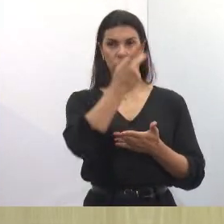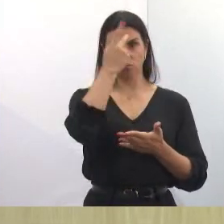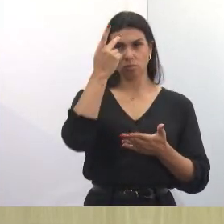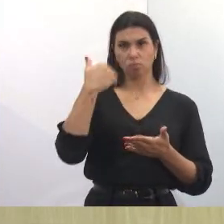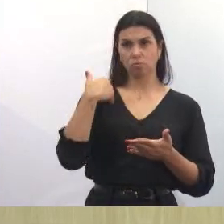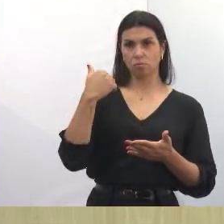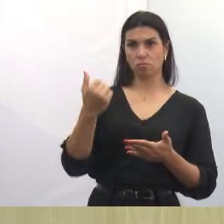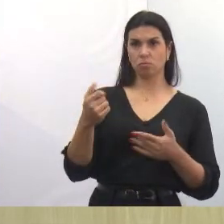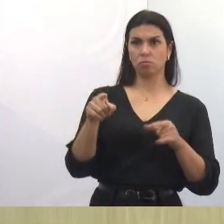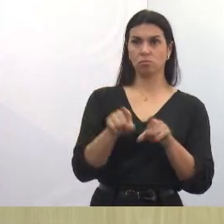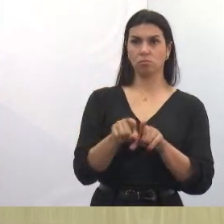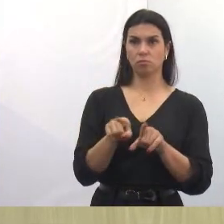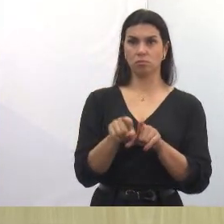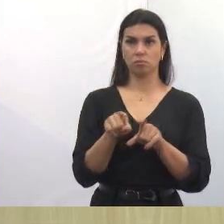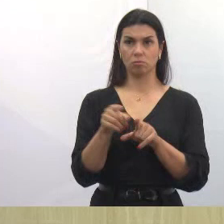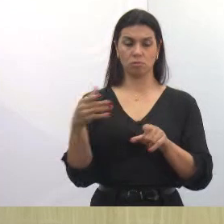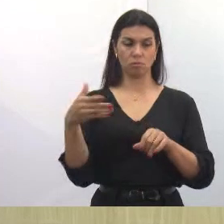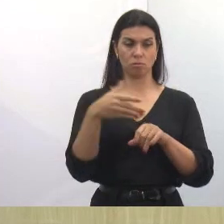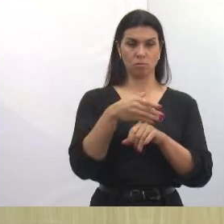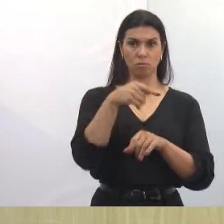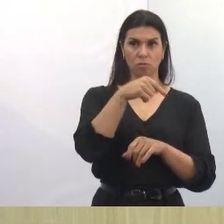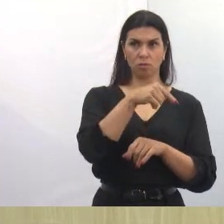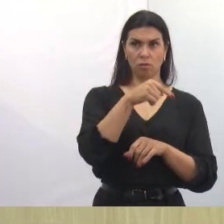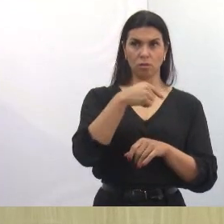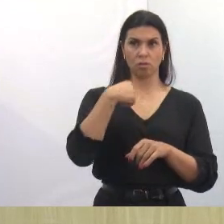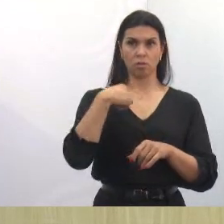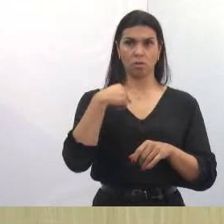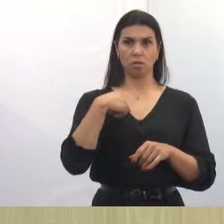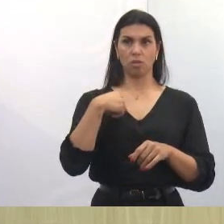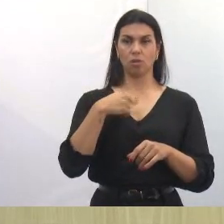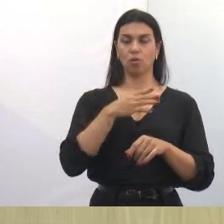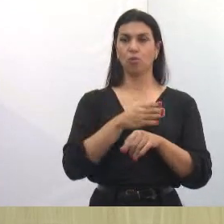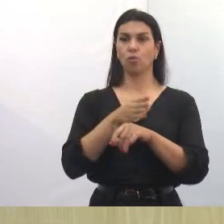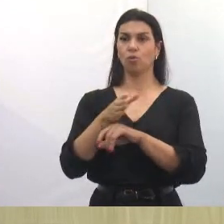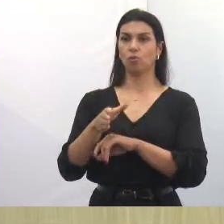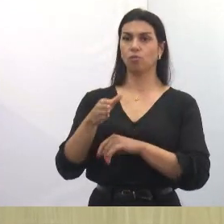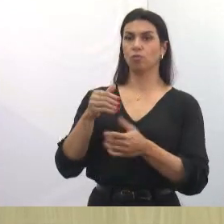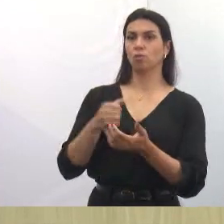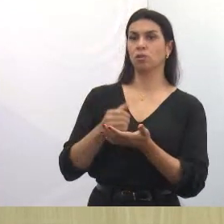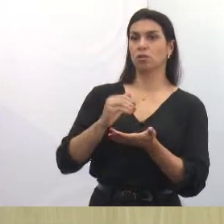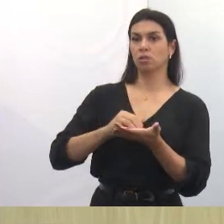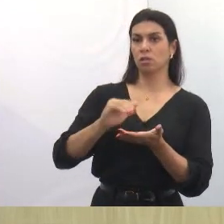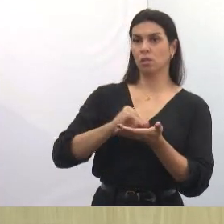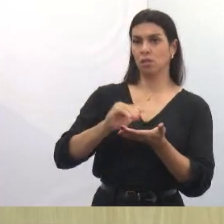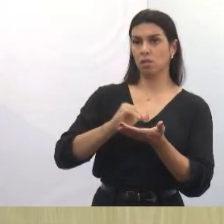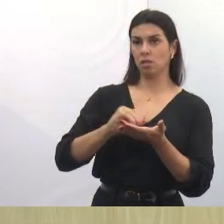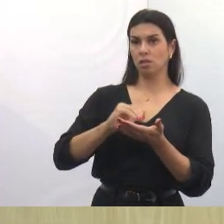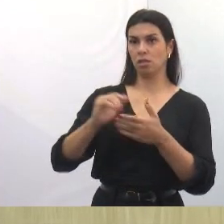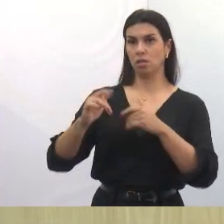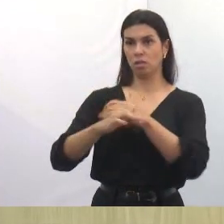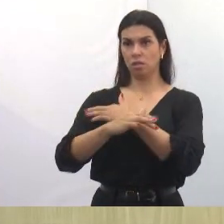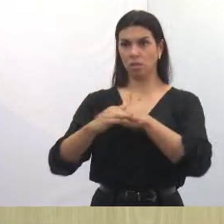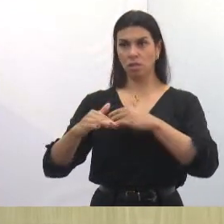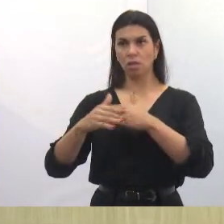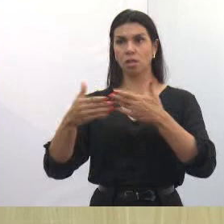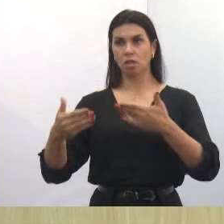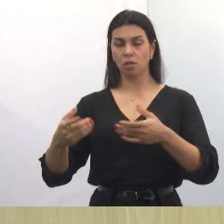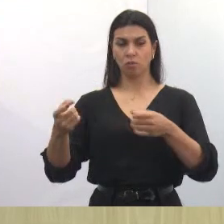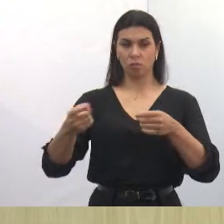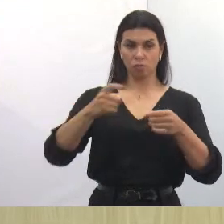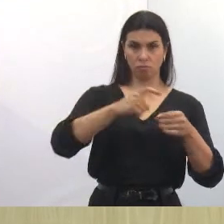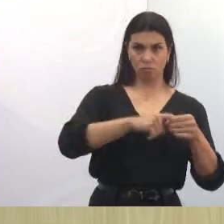também e estive na mobilidade urbana e será recolocado o ponto de ônibus. Ele